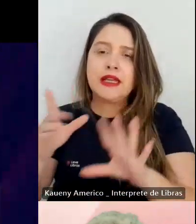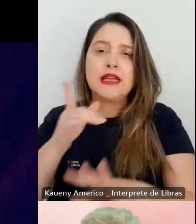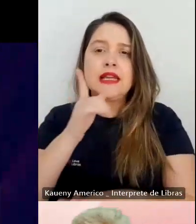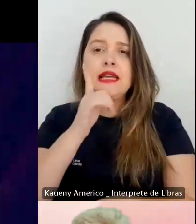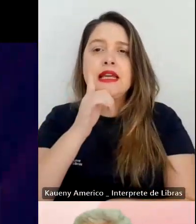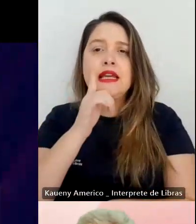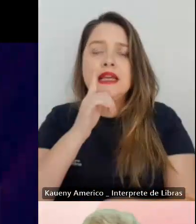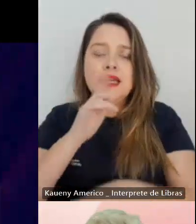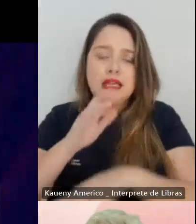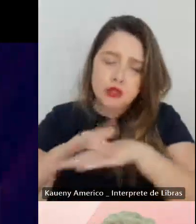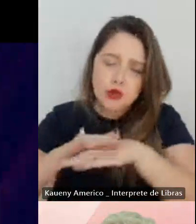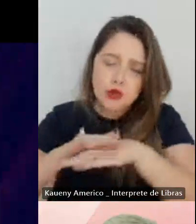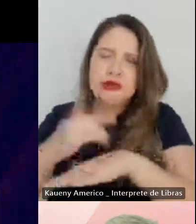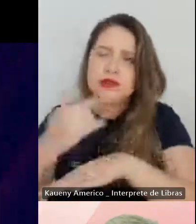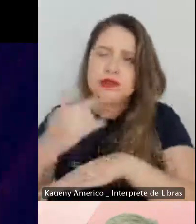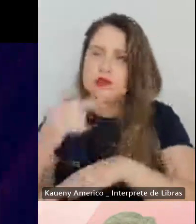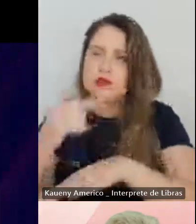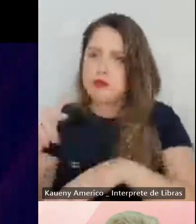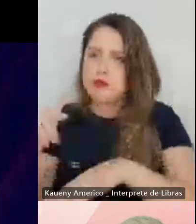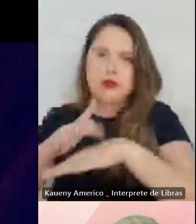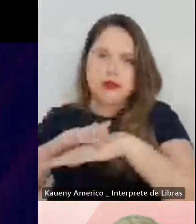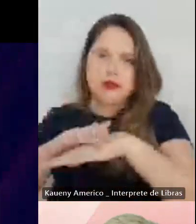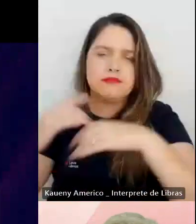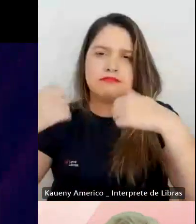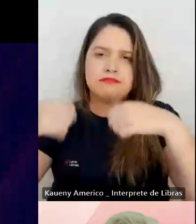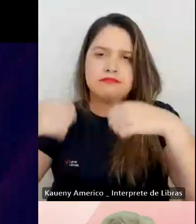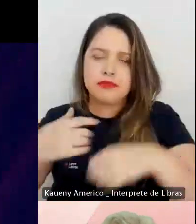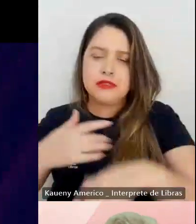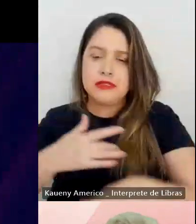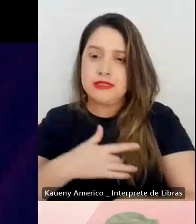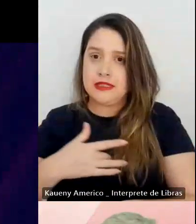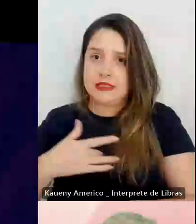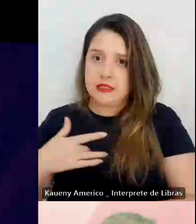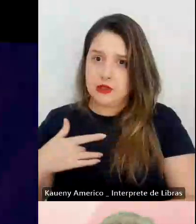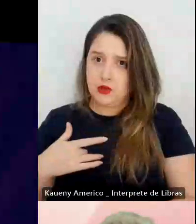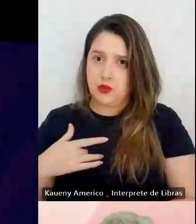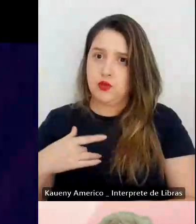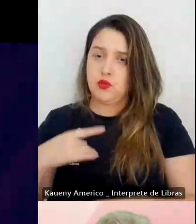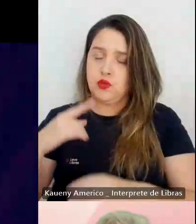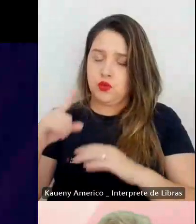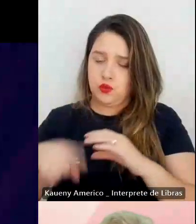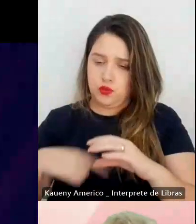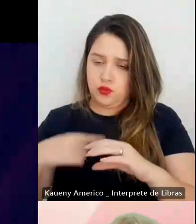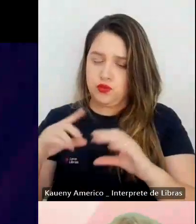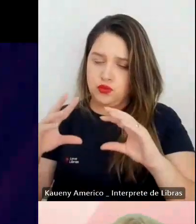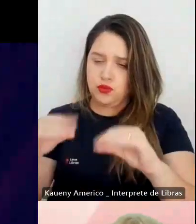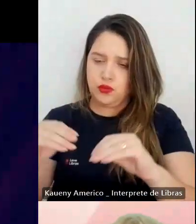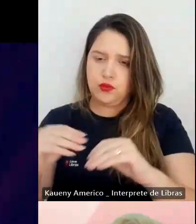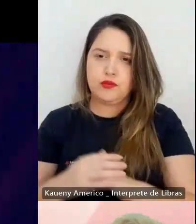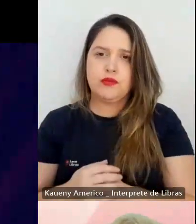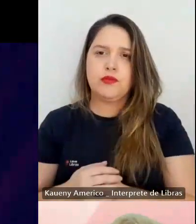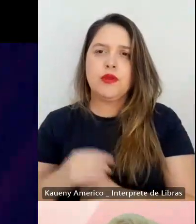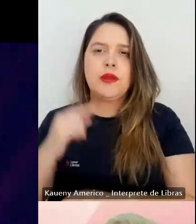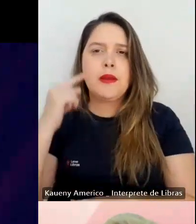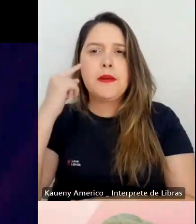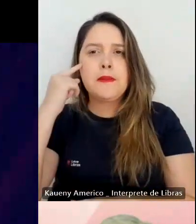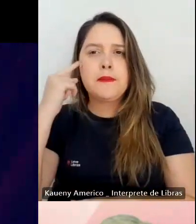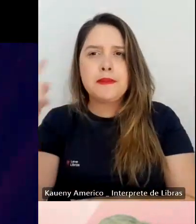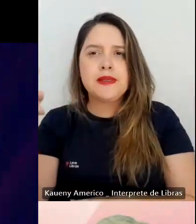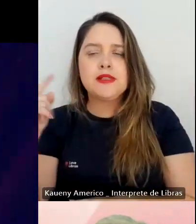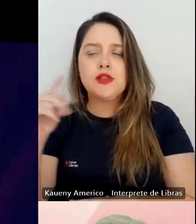não tenho a doença, você também precisa estar saudável em todo o conjunto. Pensando nesses pilares,